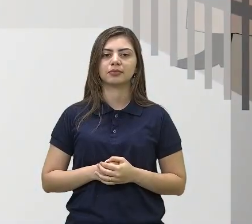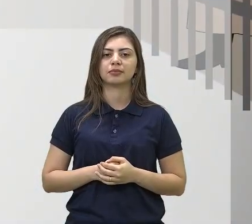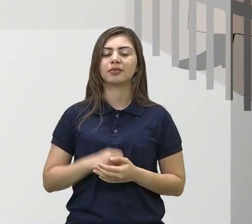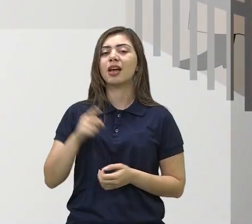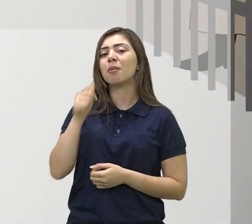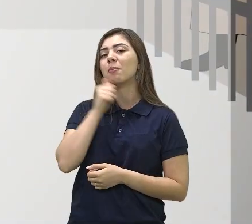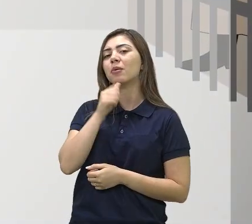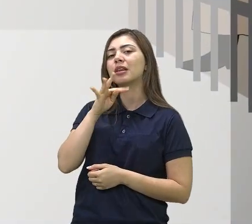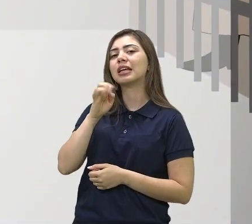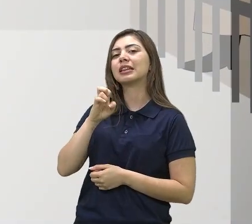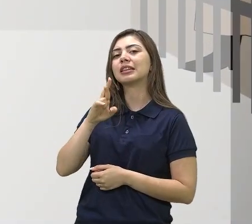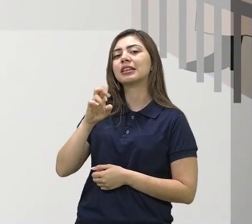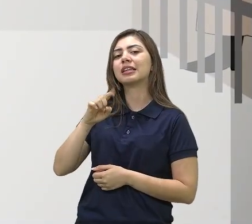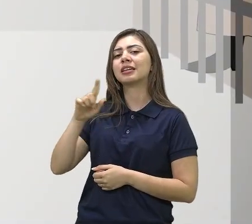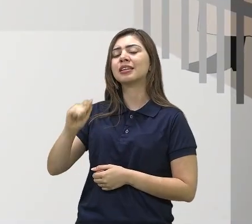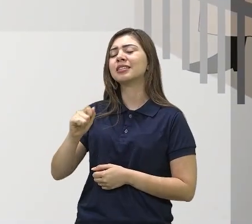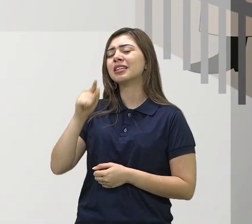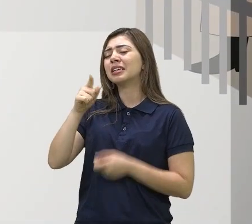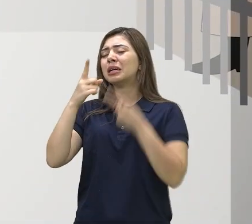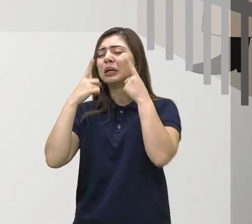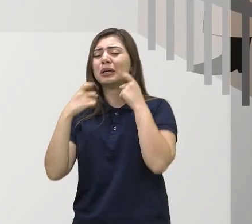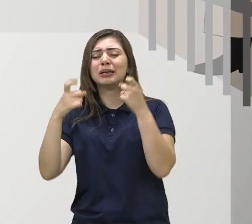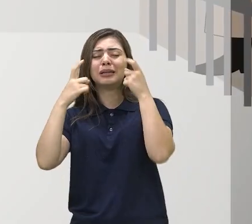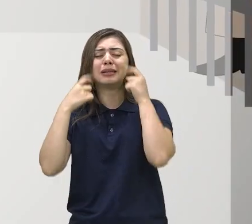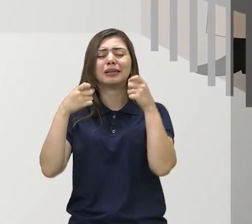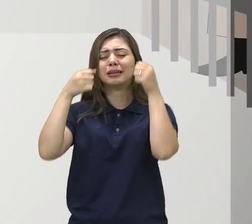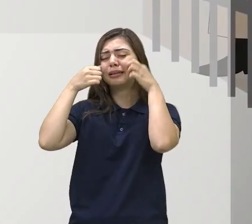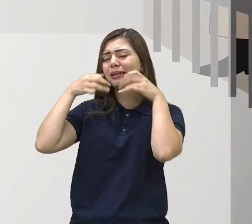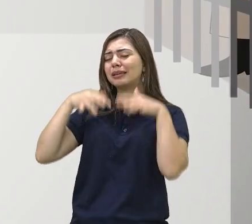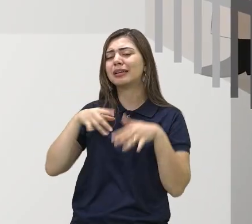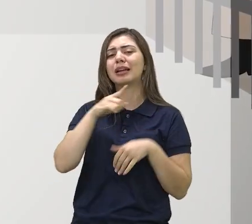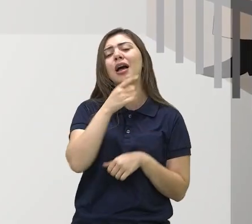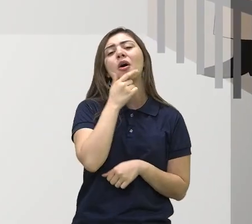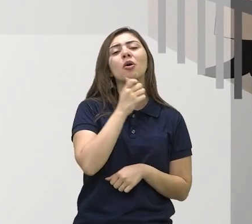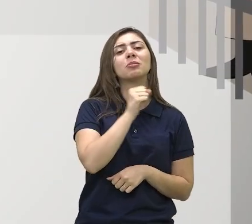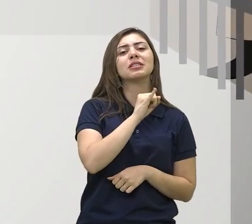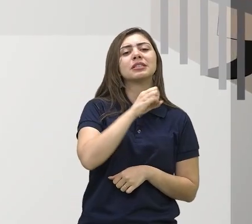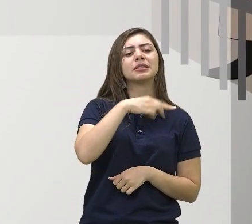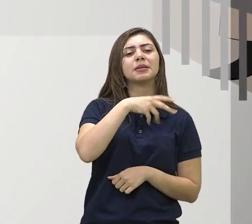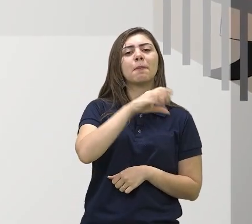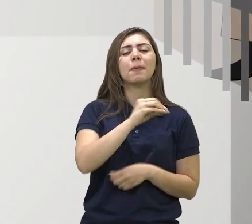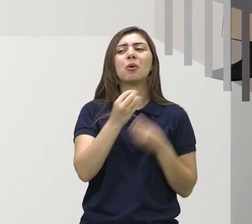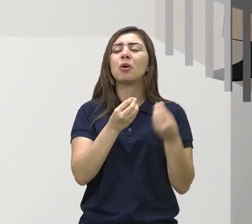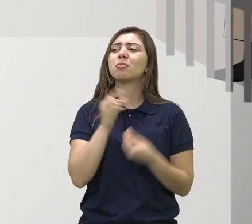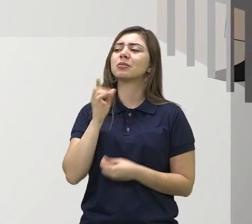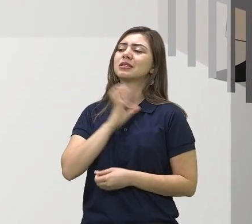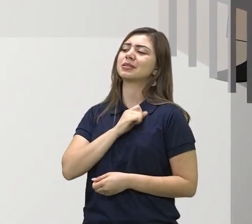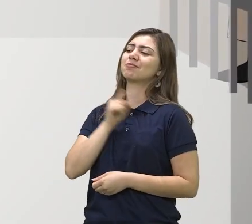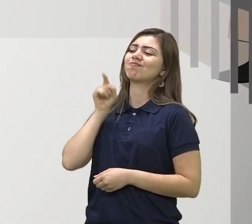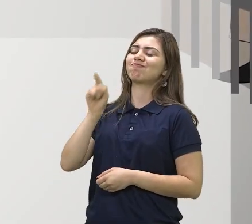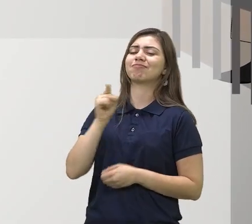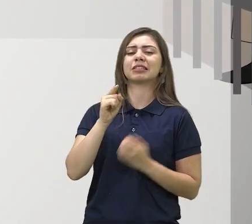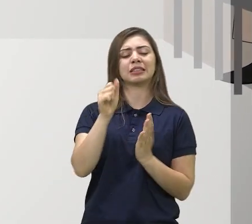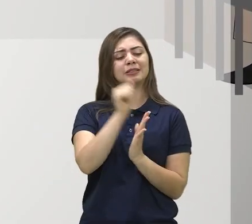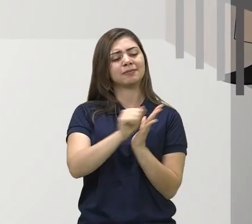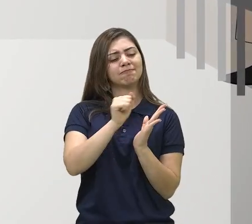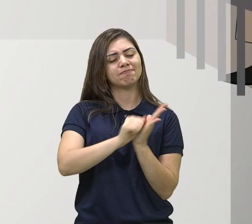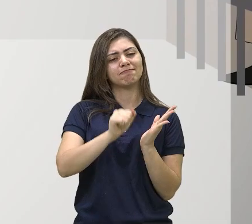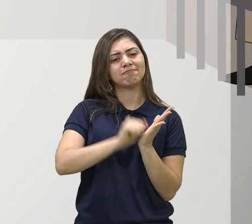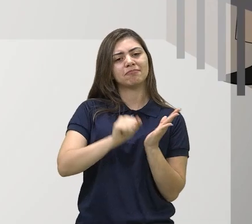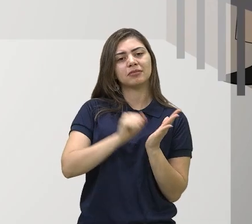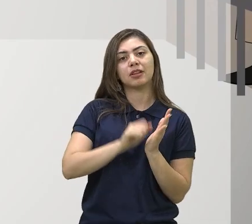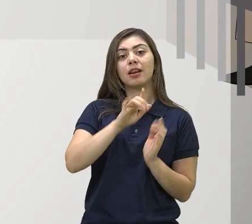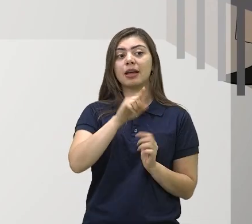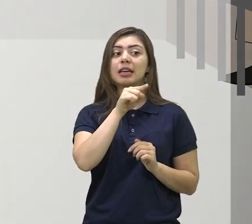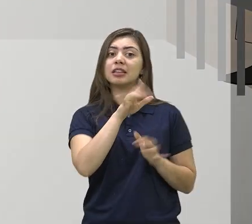Teresa definha enclausurada. Simão, preso, escreve cartas de amor. Mariana permanece ao seu